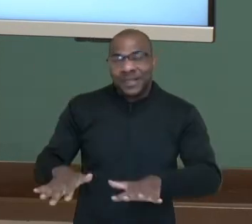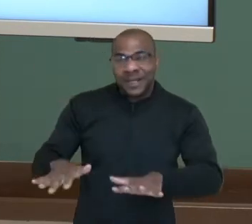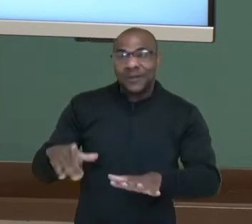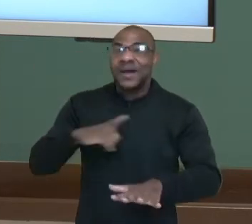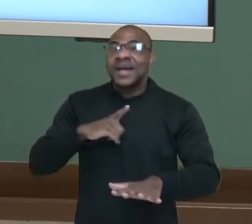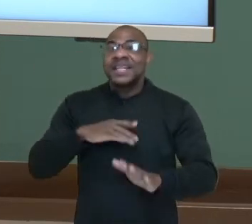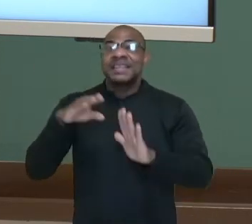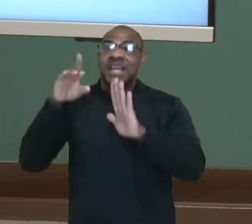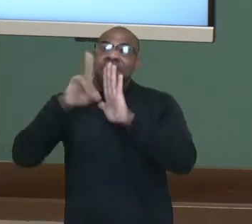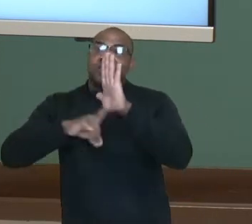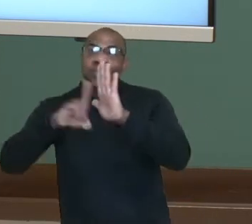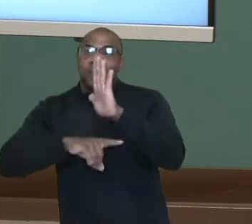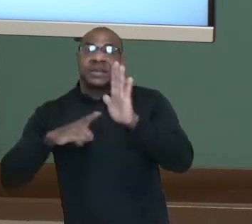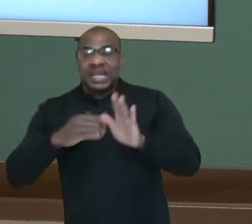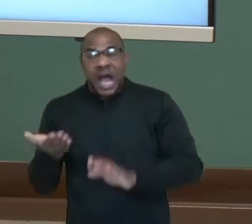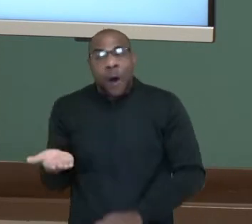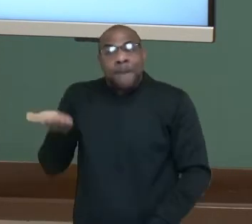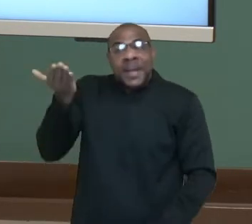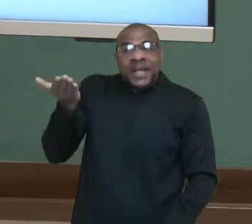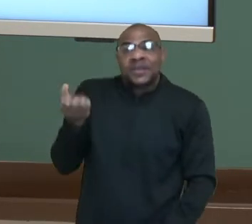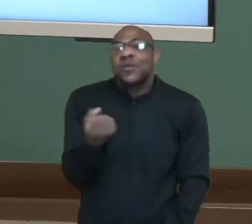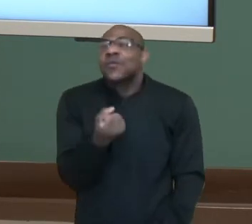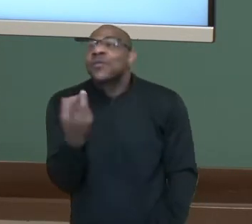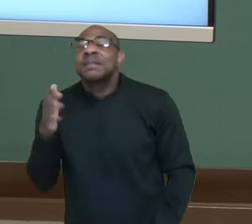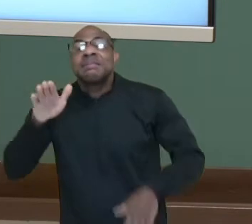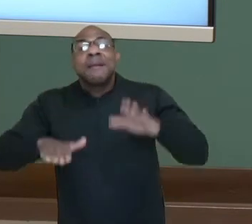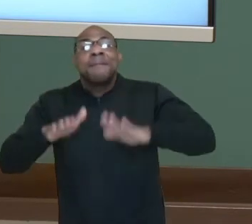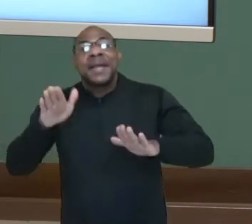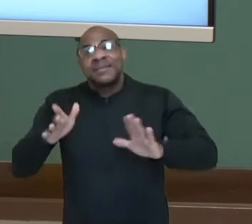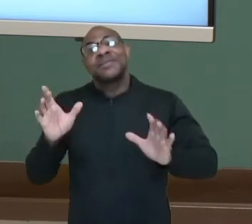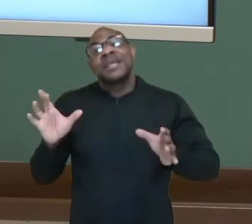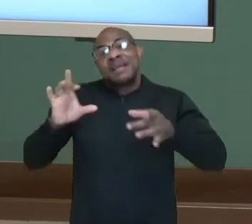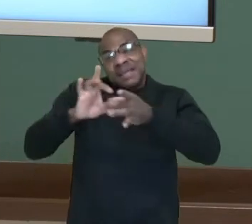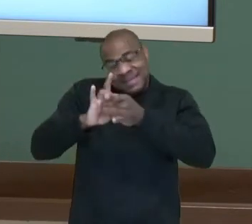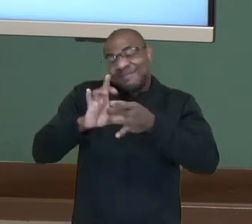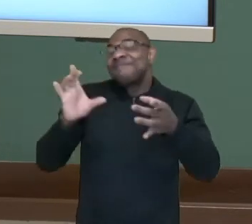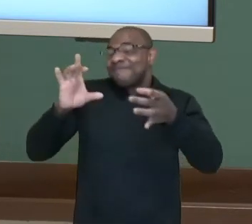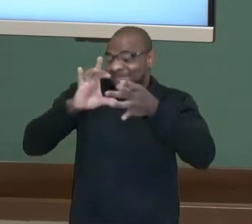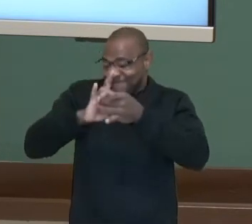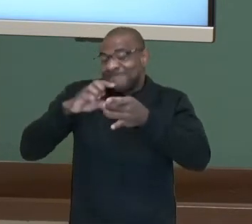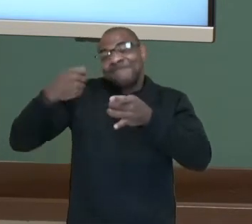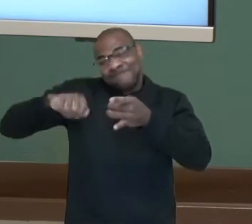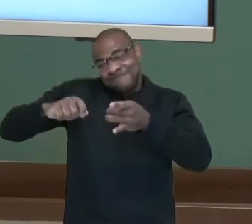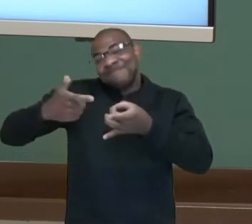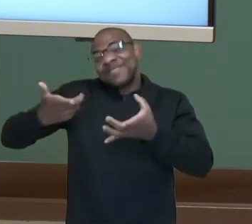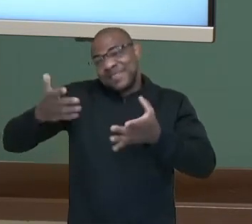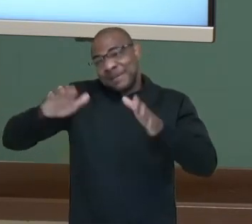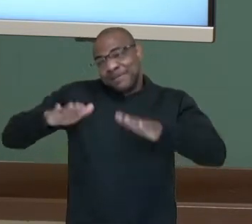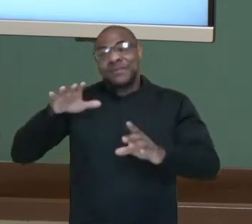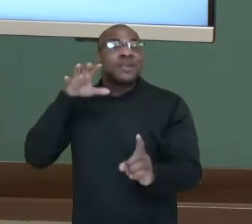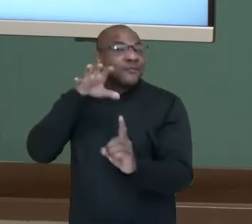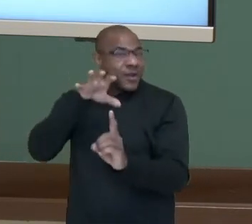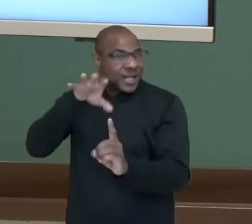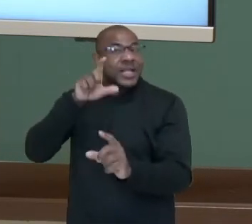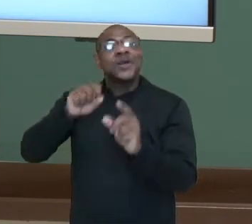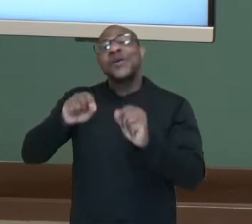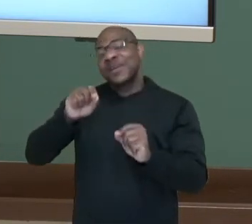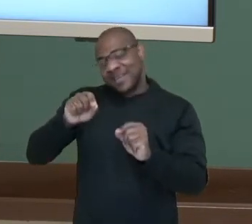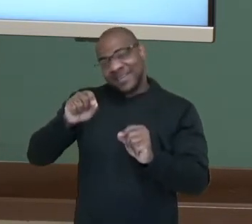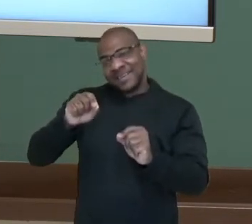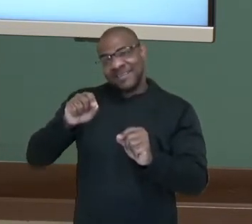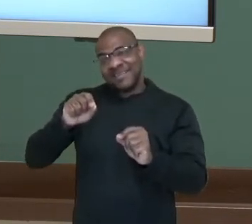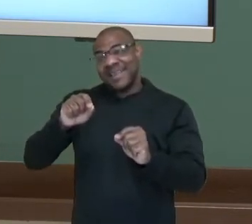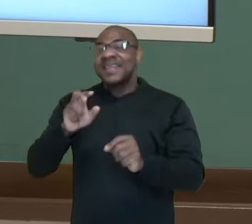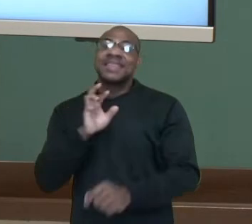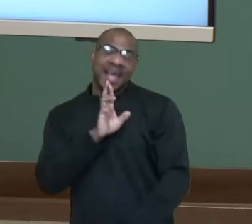esse aumento, se não teve. Então tudo isso depende, são fatores que dependem e que influenciam